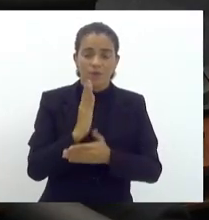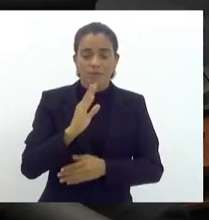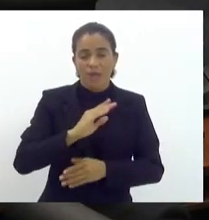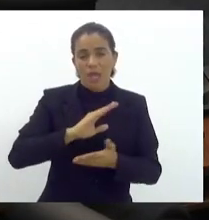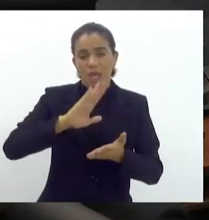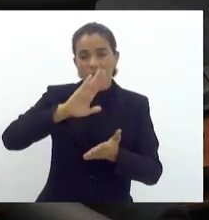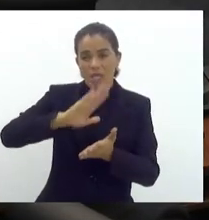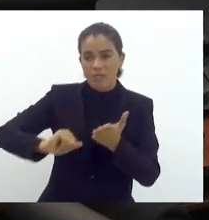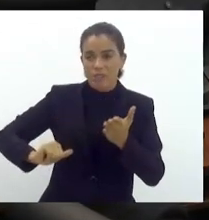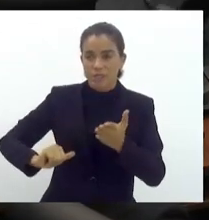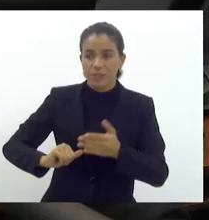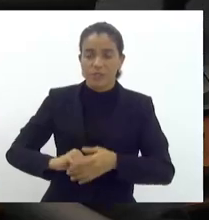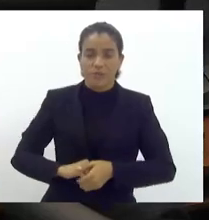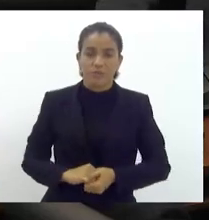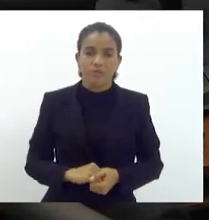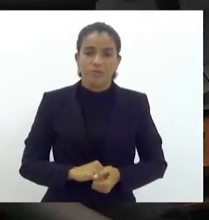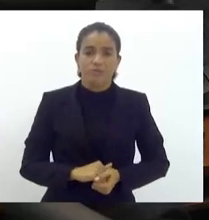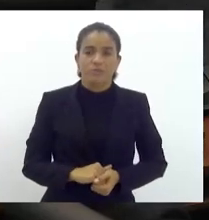rejeitados